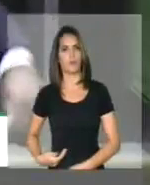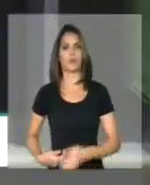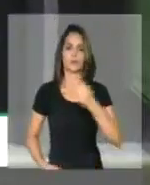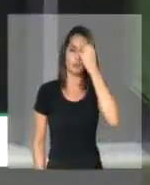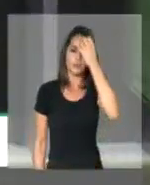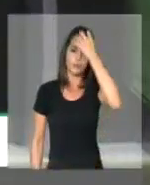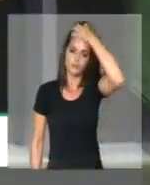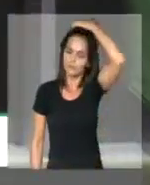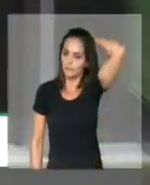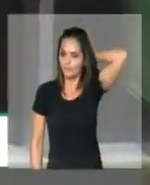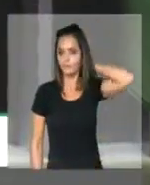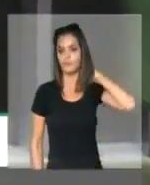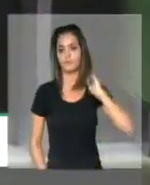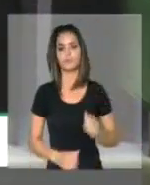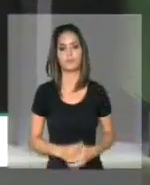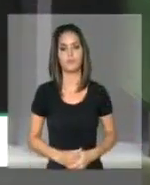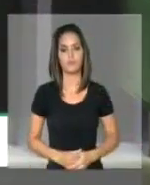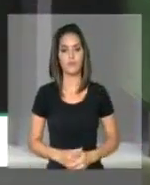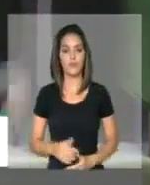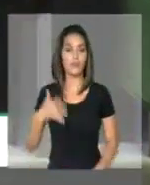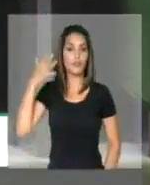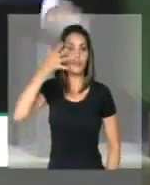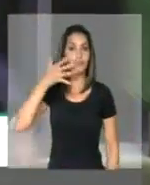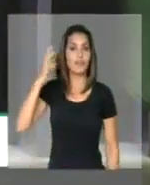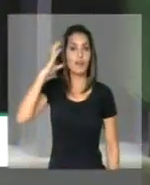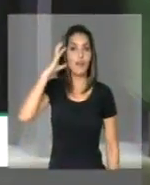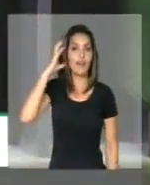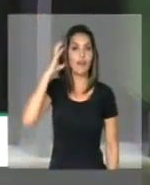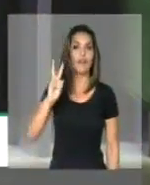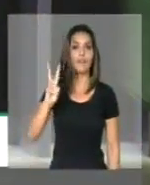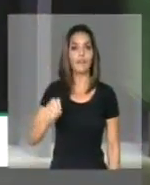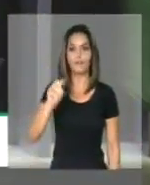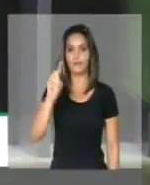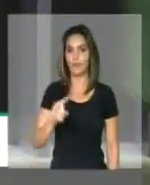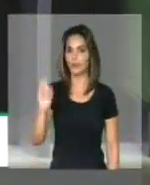transmitida pela Voz do Brasil. Deferido.